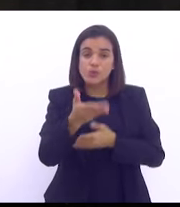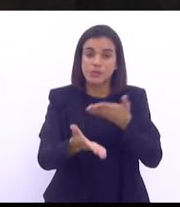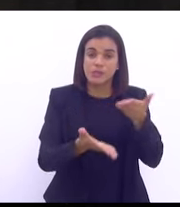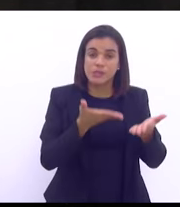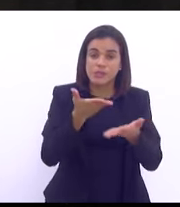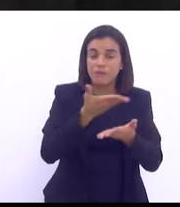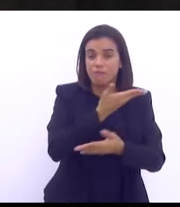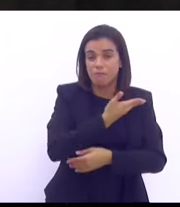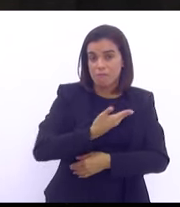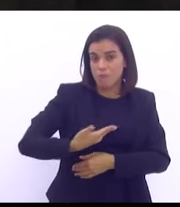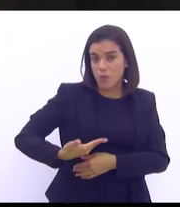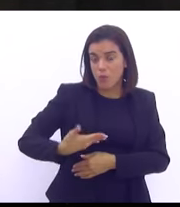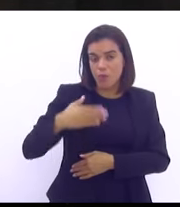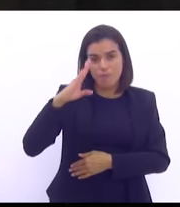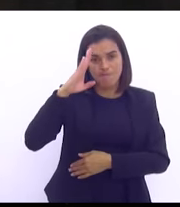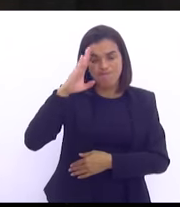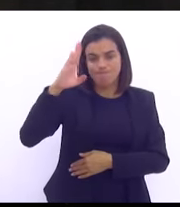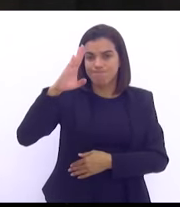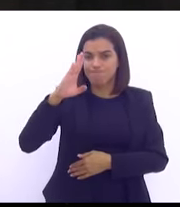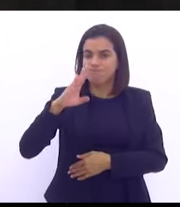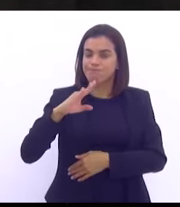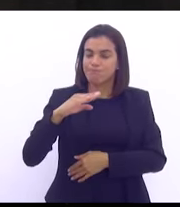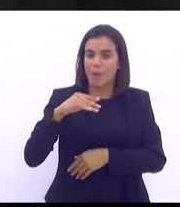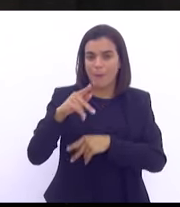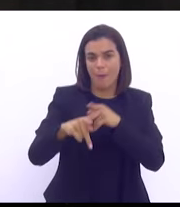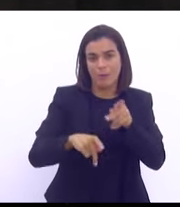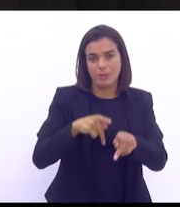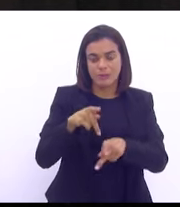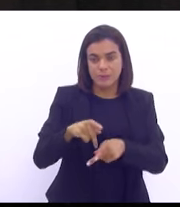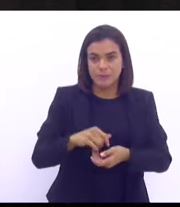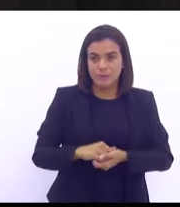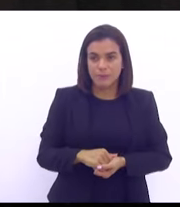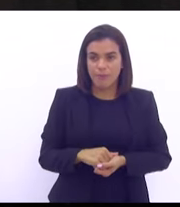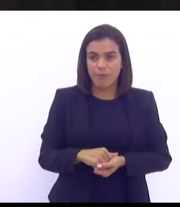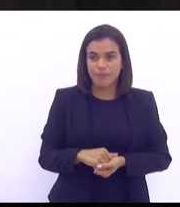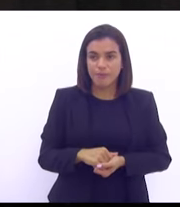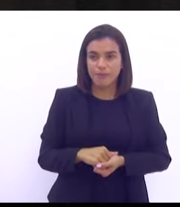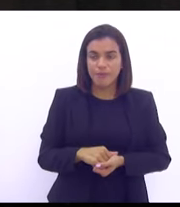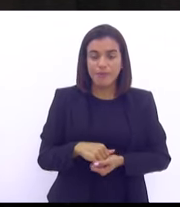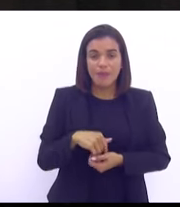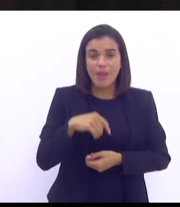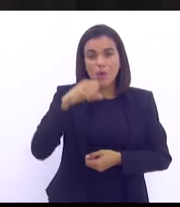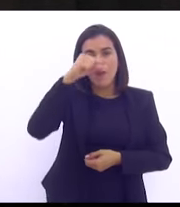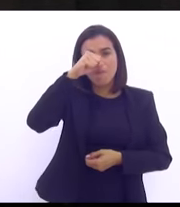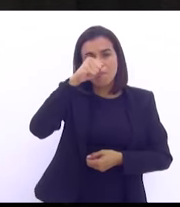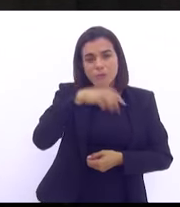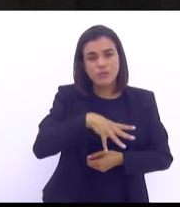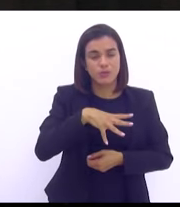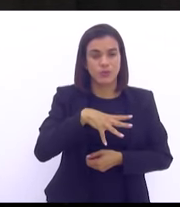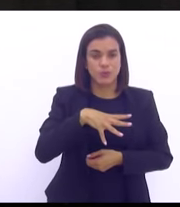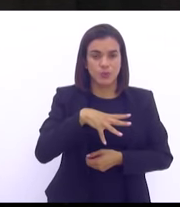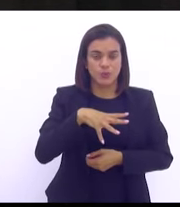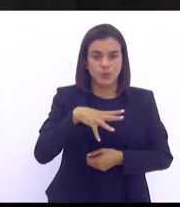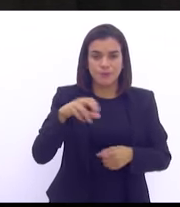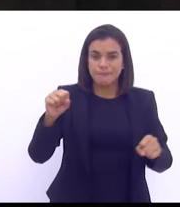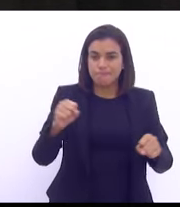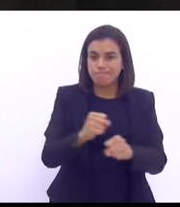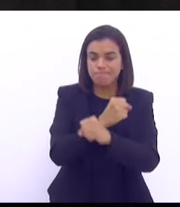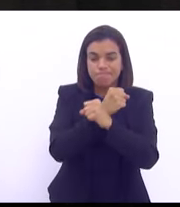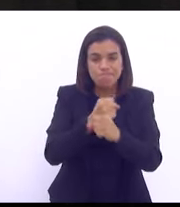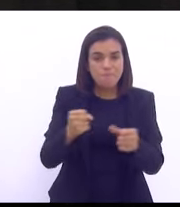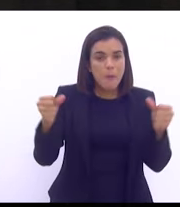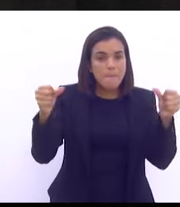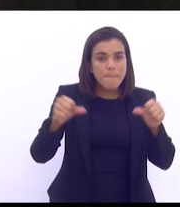públicos essenciais para a nossa população. É um absurdo o